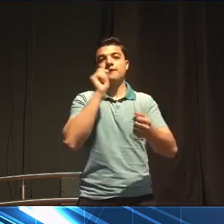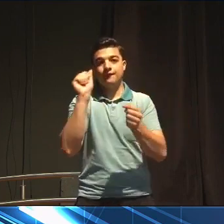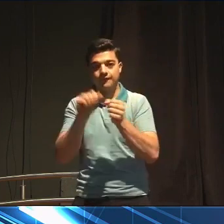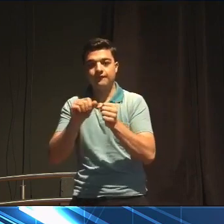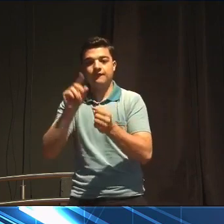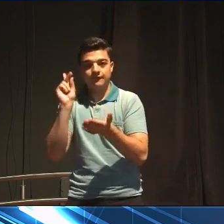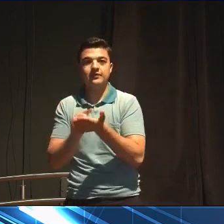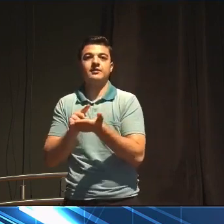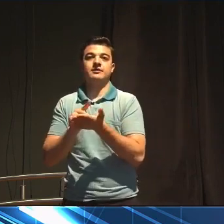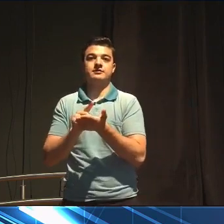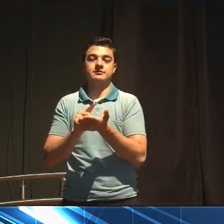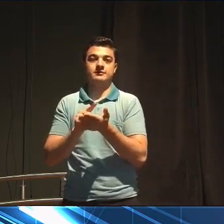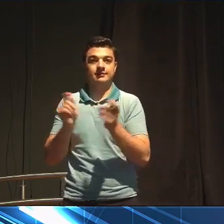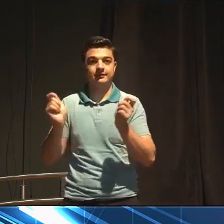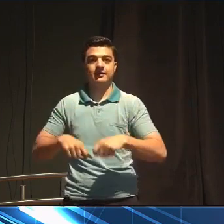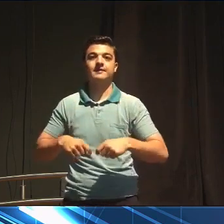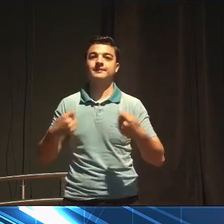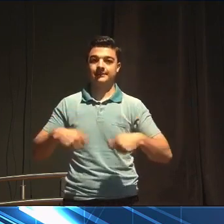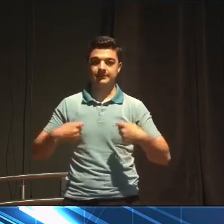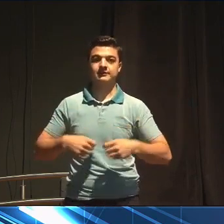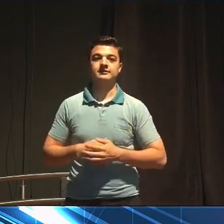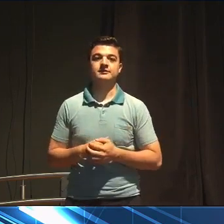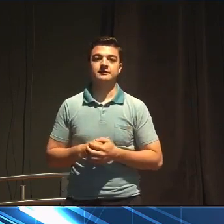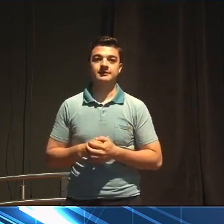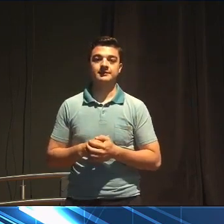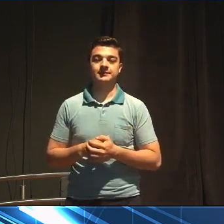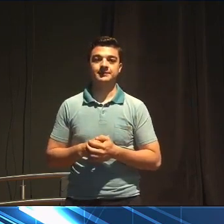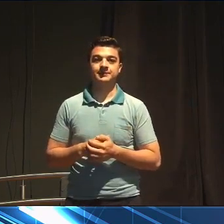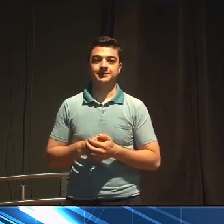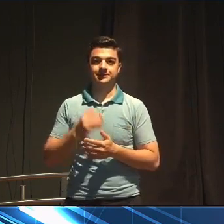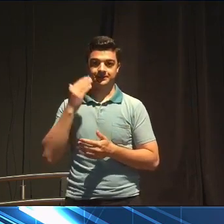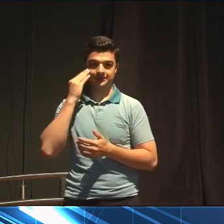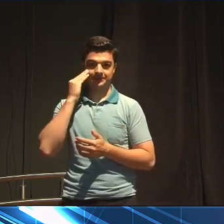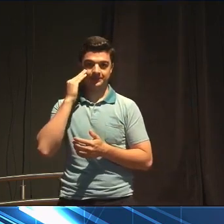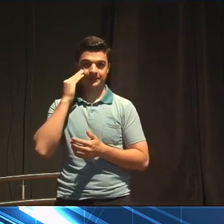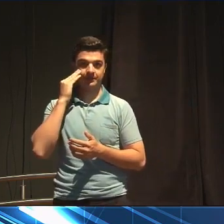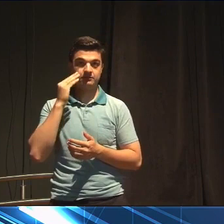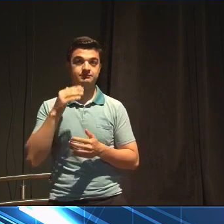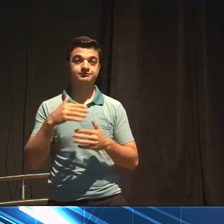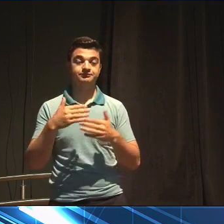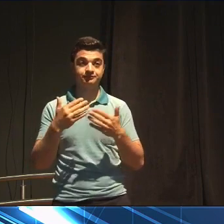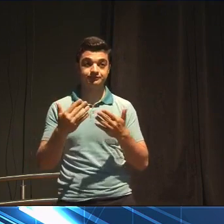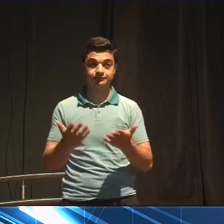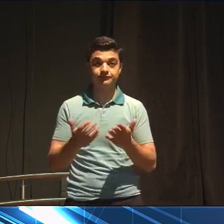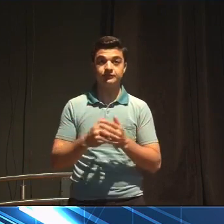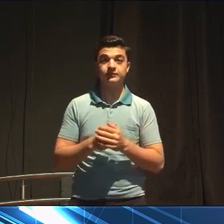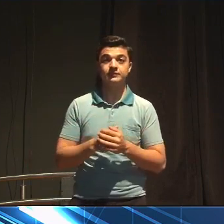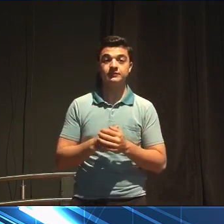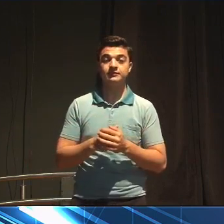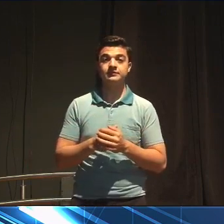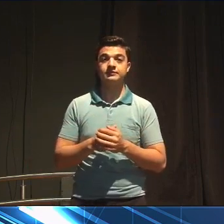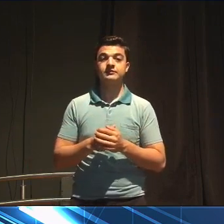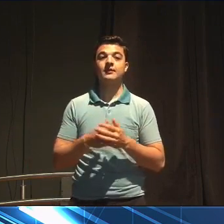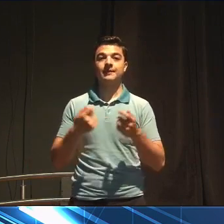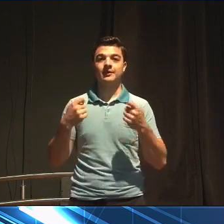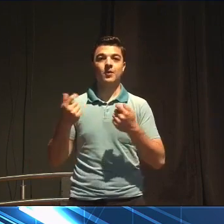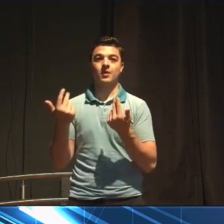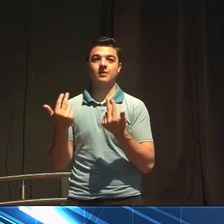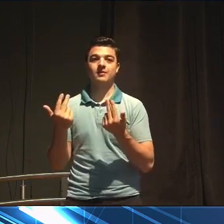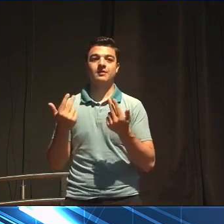de inteligência artificial no mercado. Em resumo, é isso. O meu digital twin tem que ser exatamente o que eu tenho no mundo